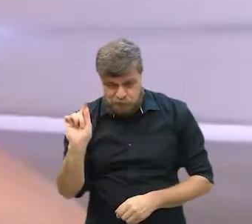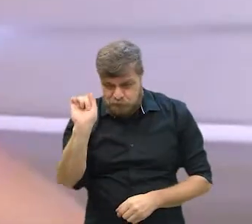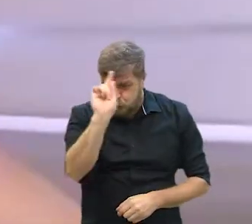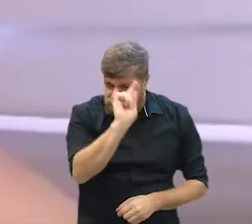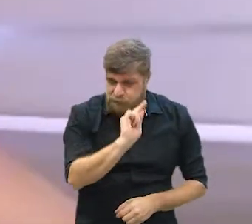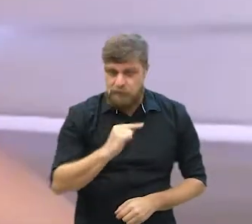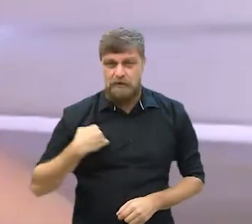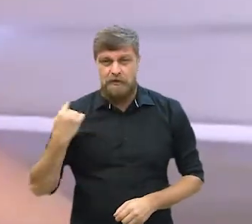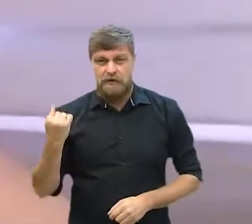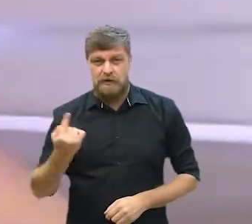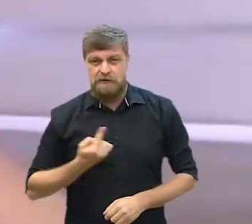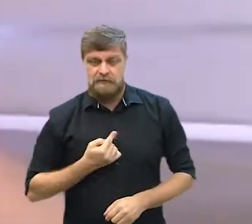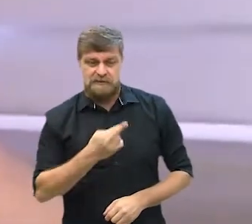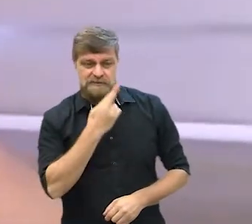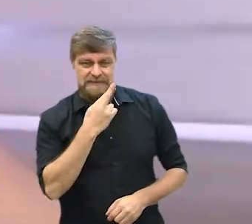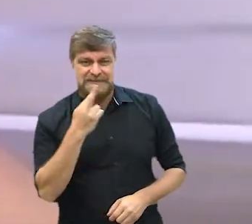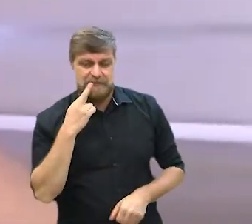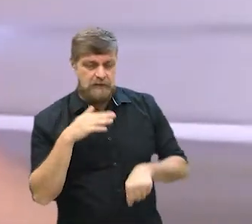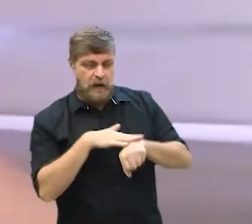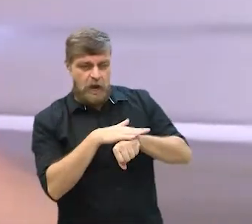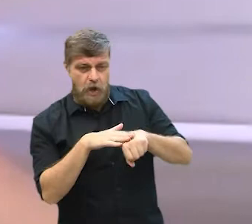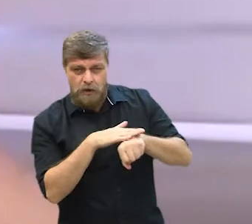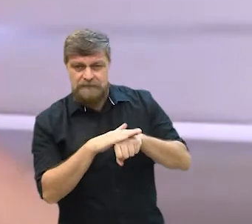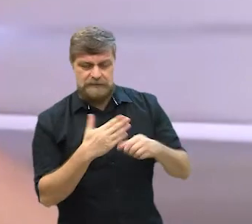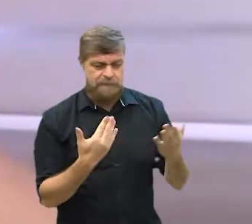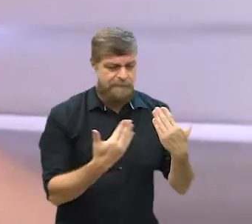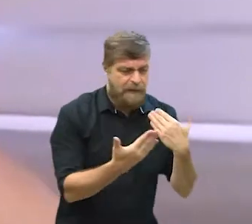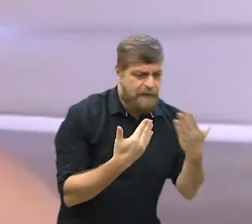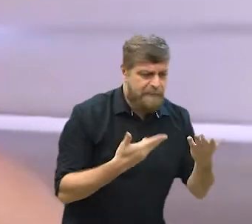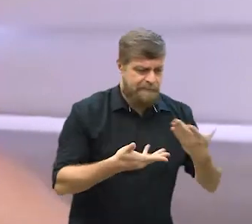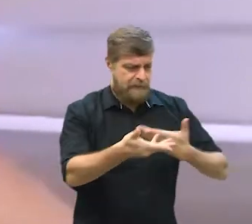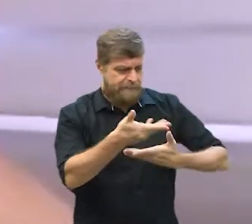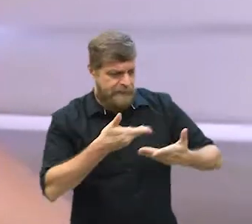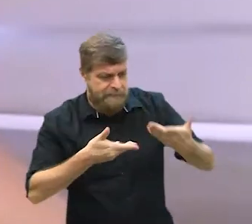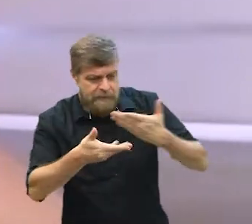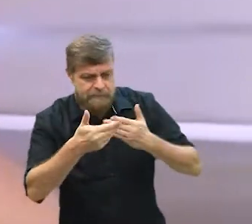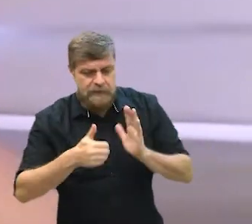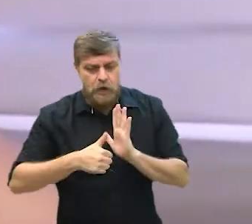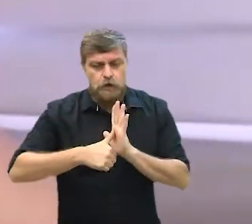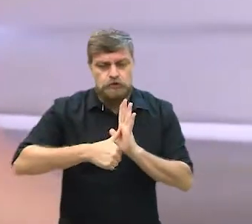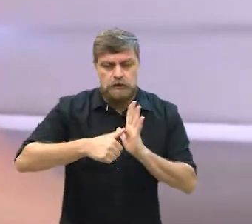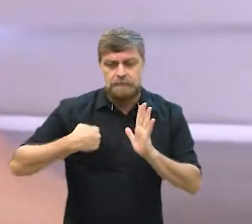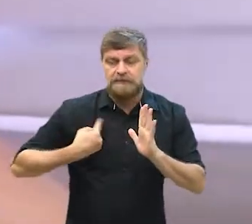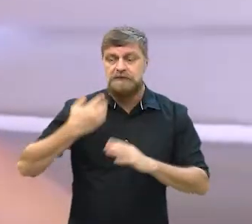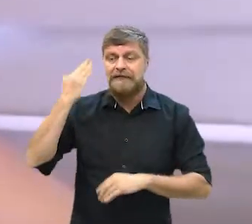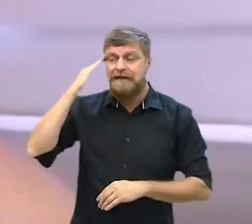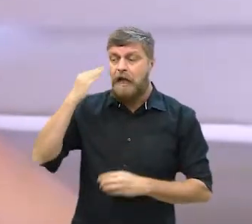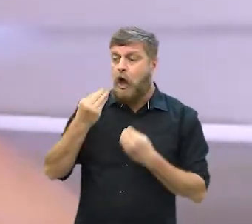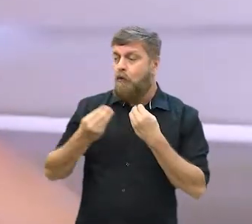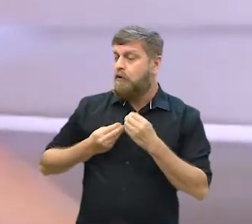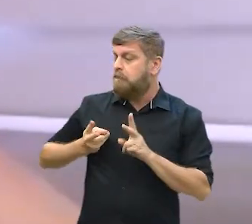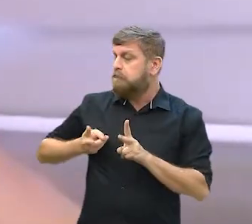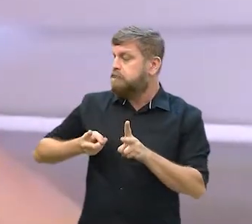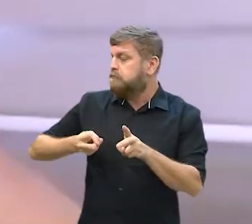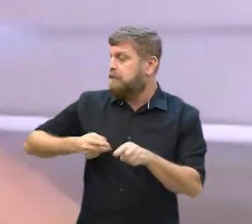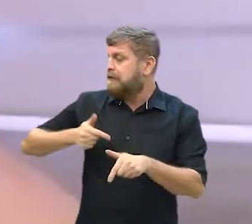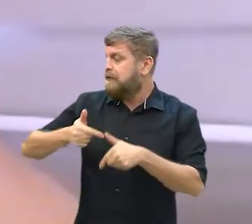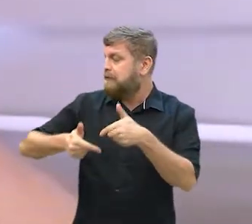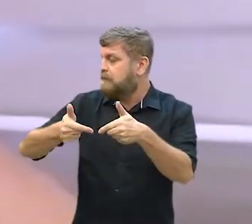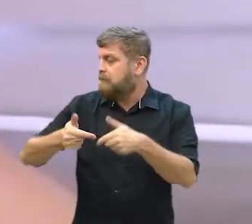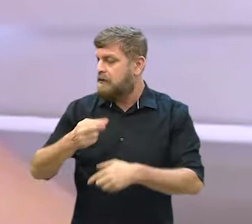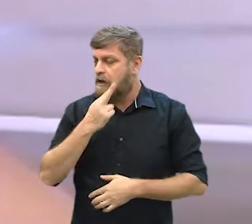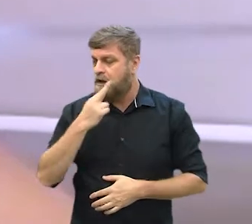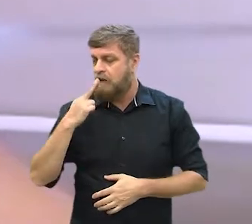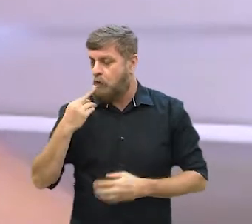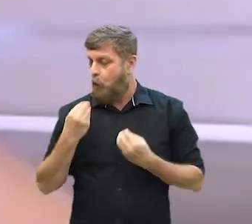e nos encontramos com restaurantes, conversamos com sócios para entender como é que nós continuamos